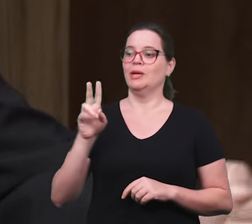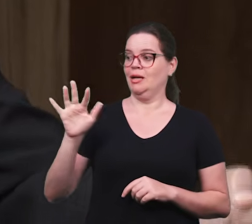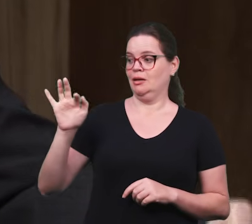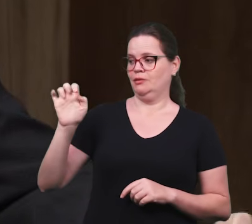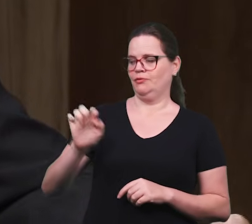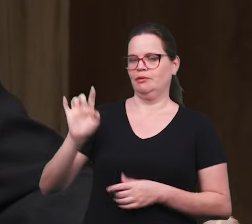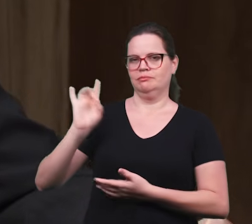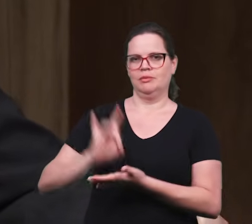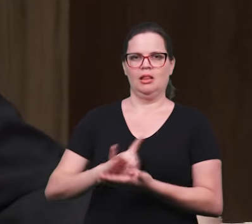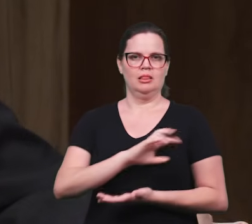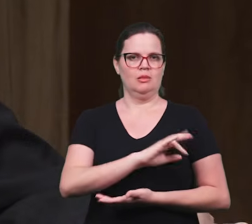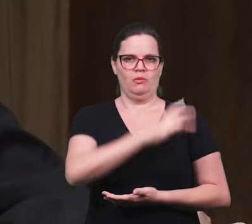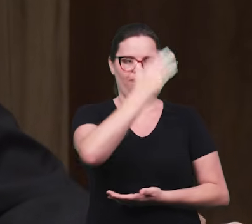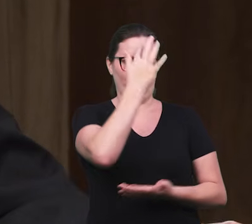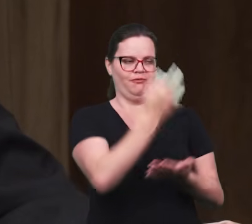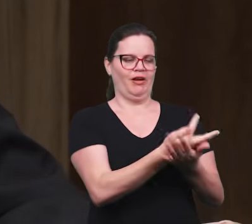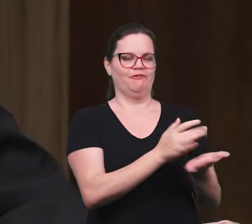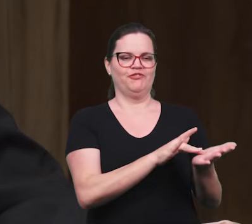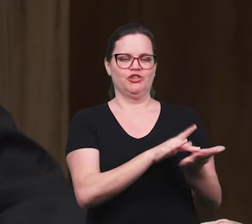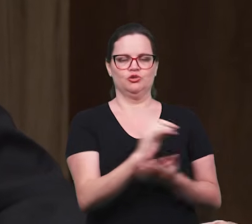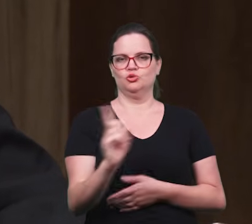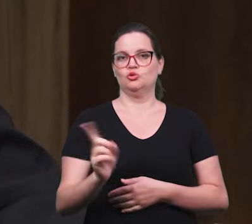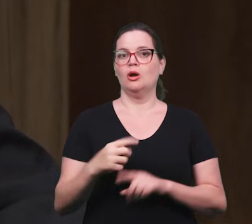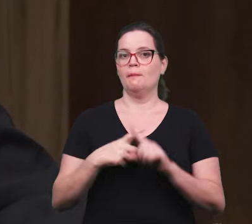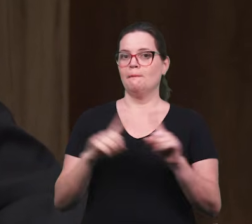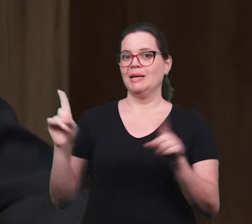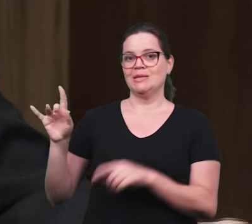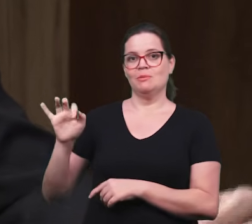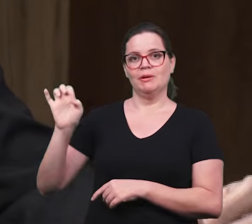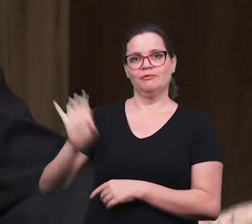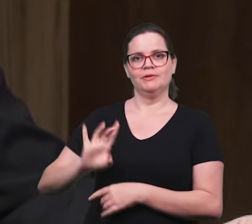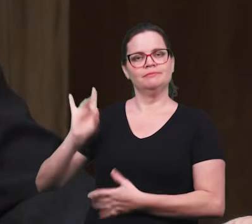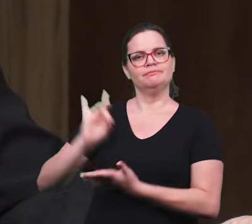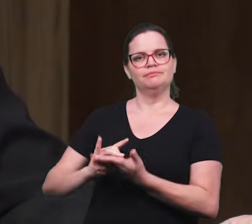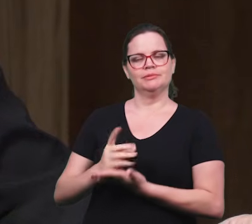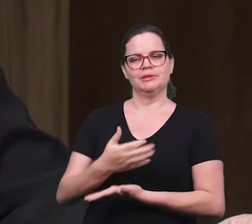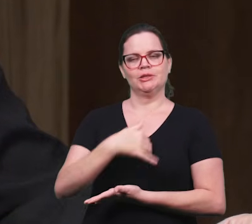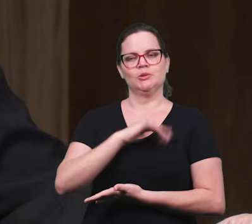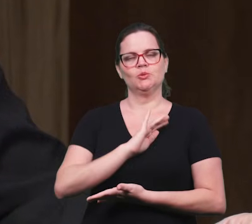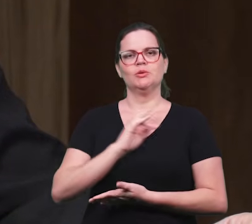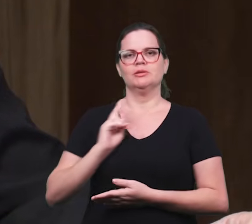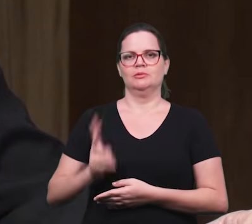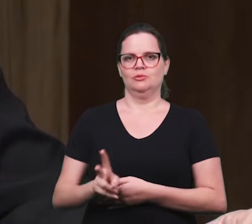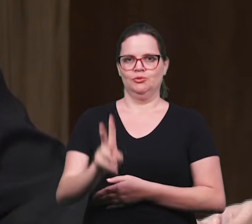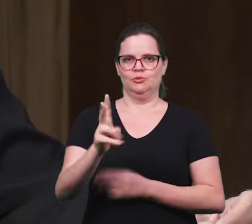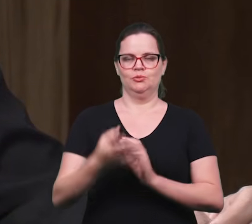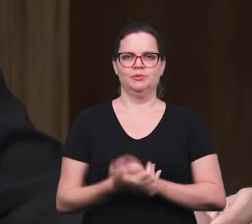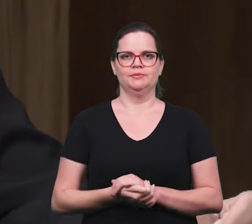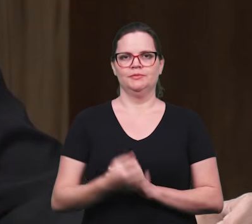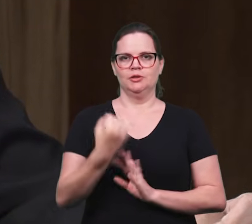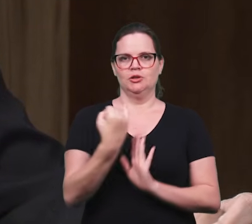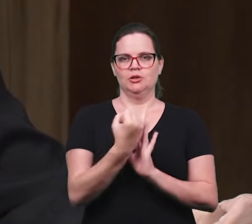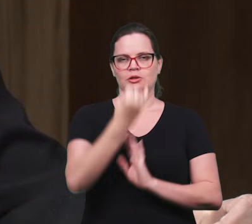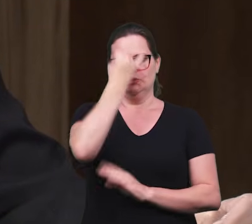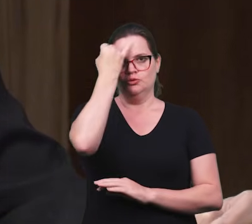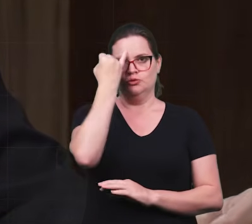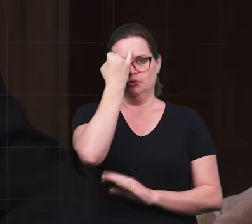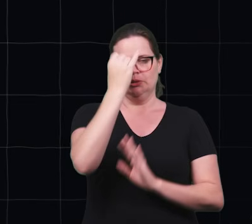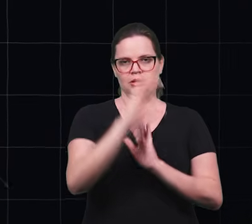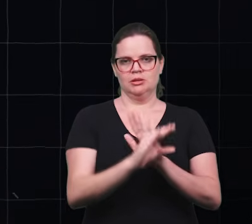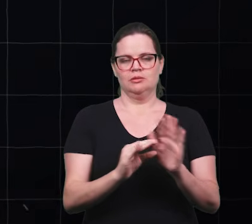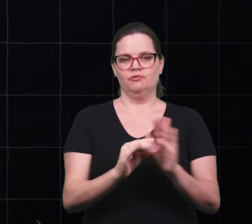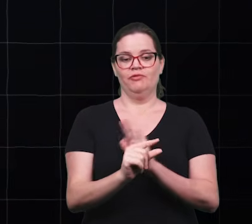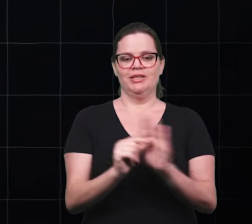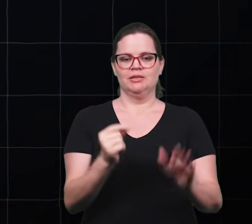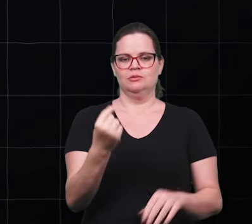genuína, não a aparente, mas a fé genuína, permaneça em nós. Em Judas, no verso 4, diz assim, né?